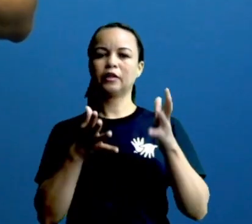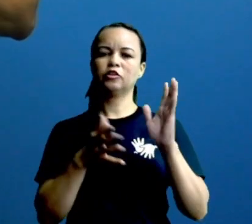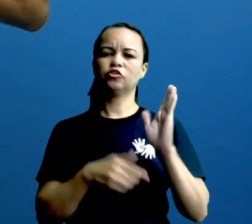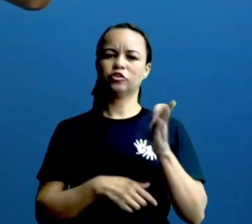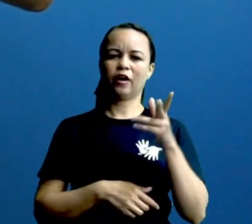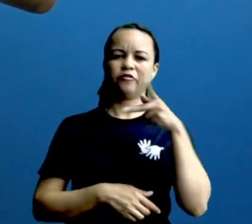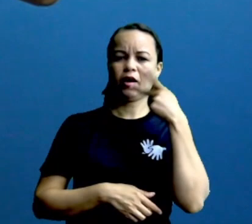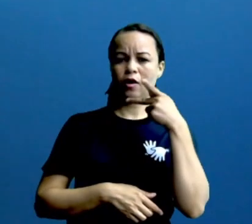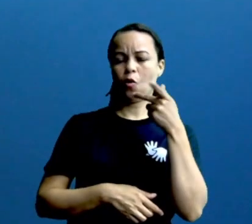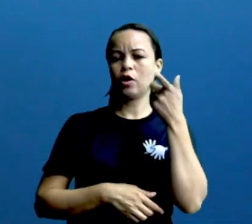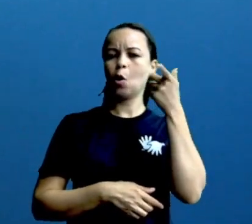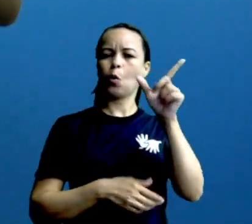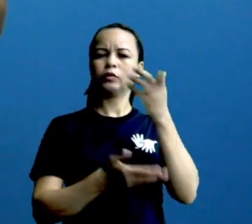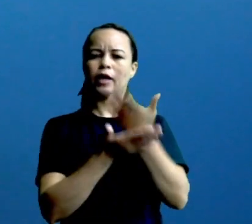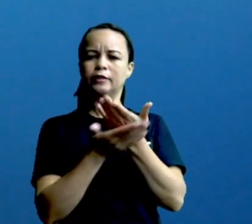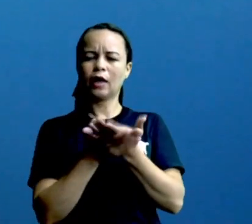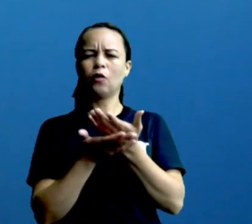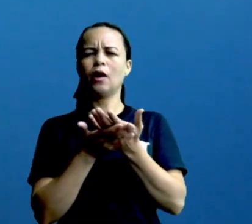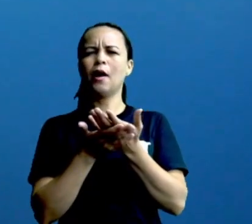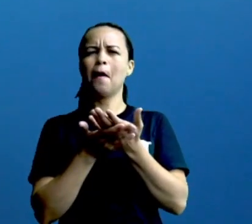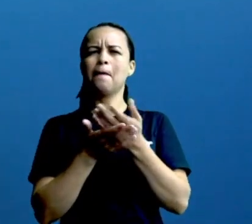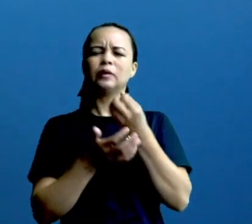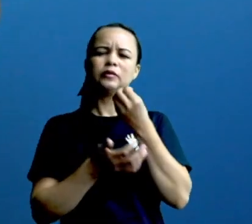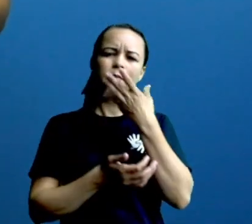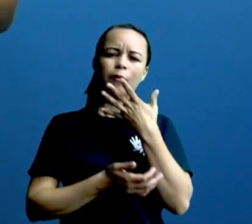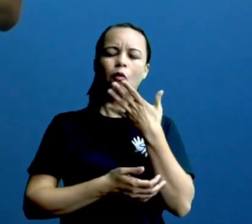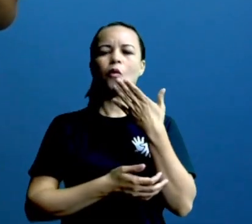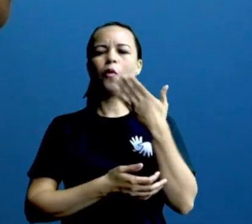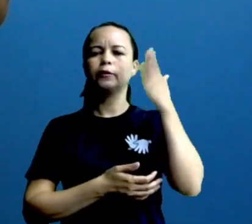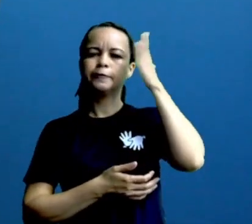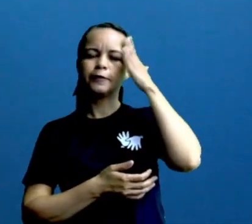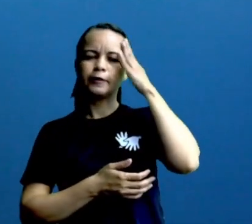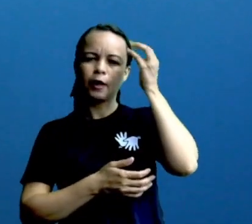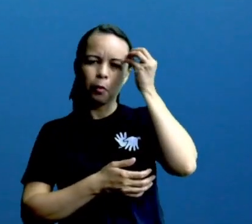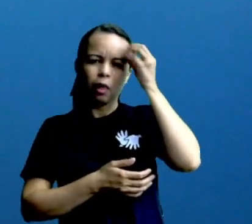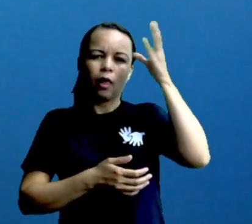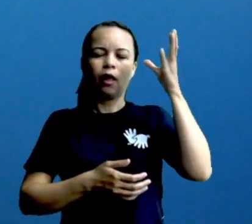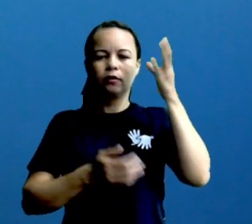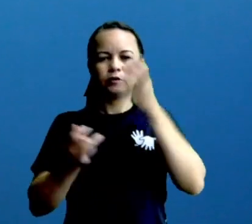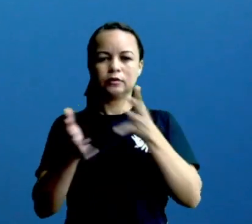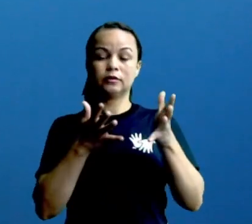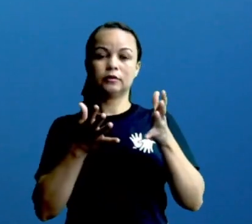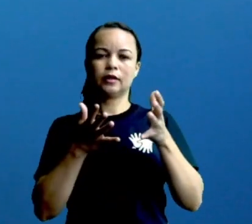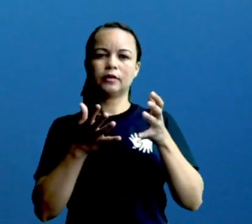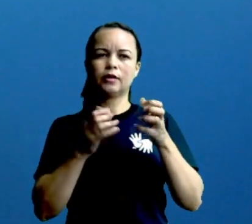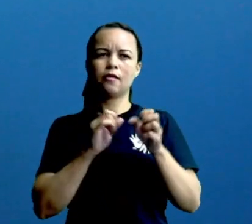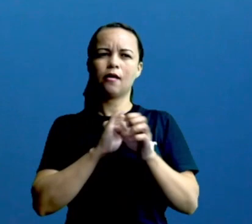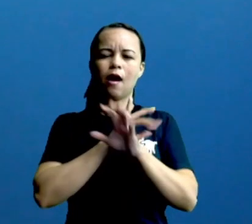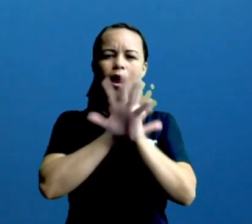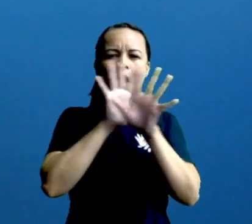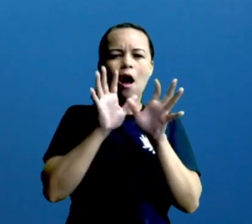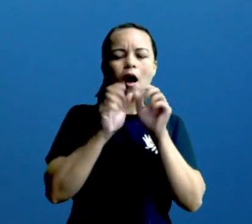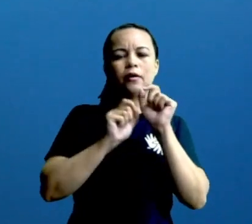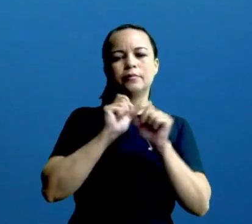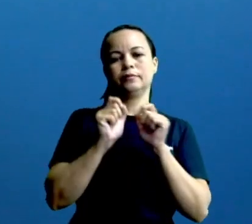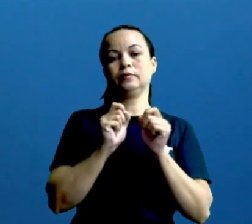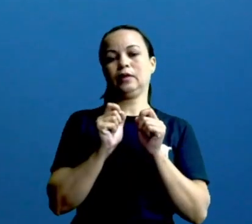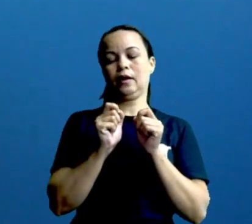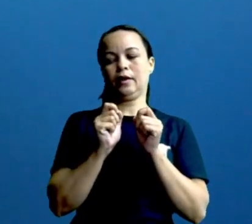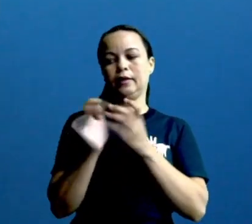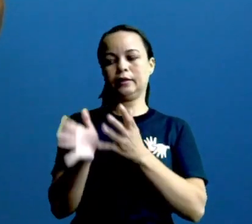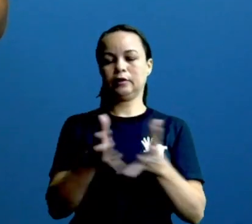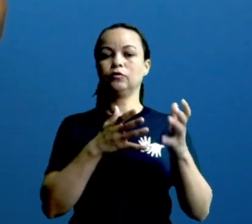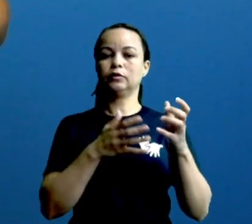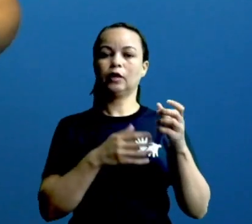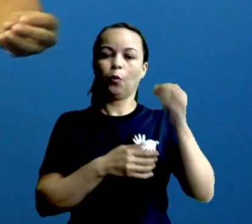outras aulas. Mas eu acho que é sempre bom a gente rememorar saberes. A gente trazer à luz saberes que são relevantes para o nosso